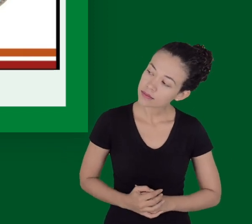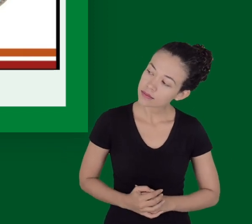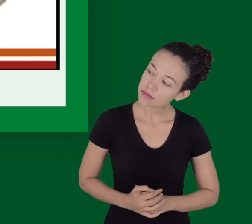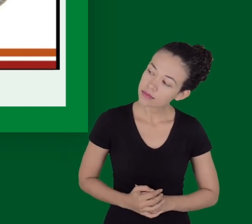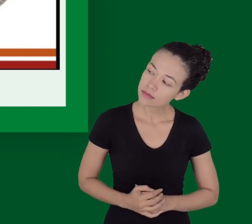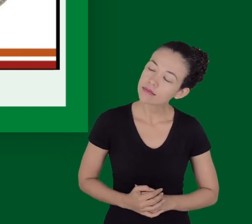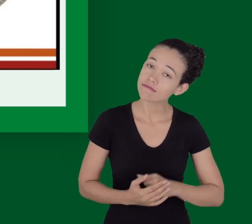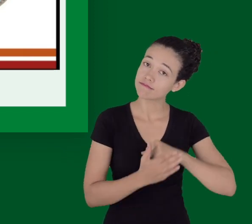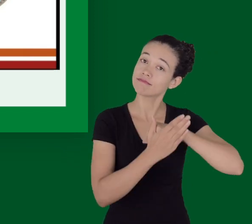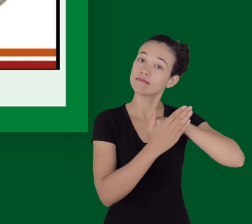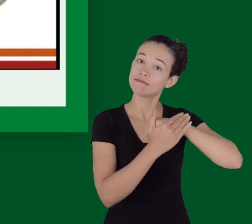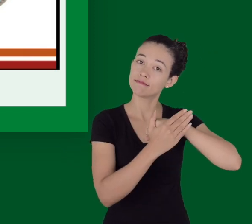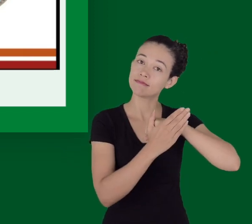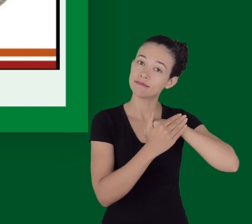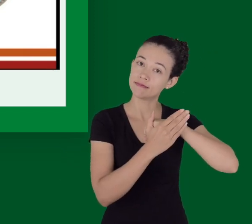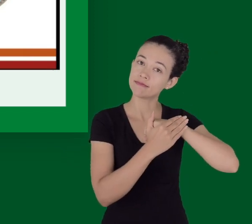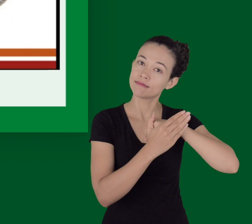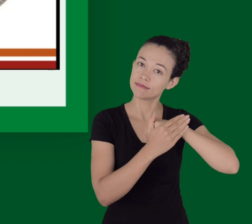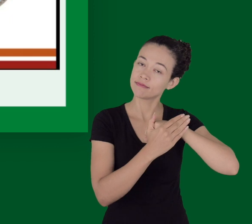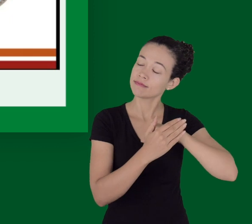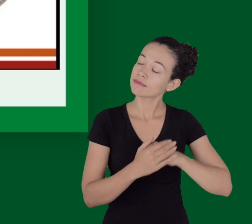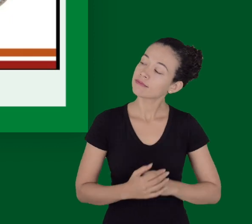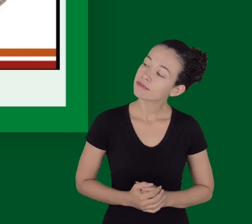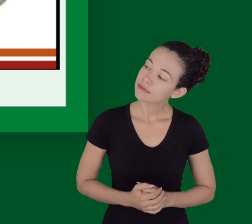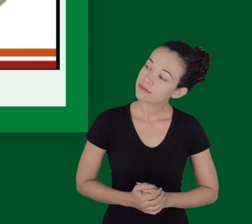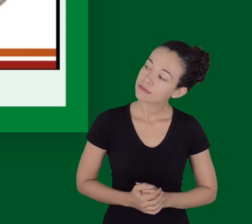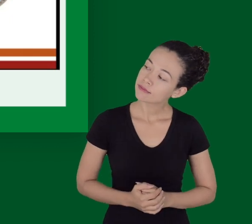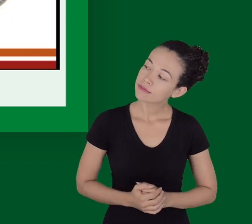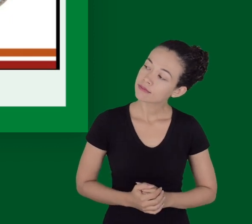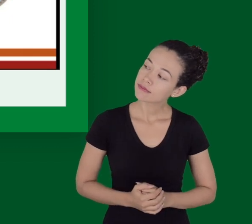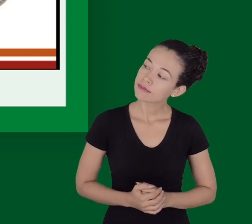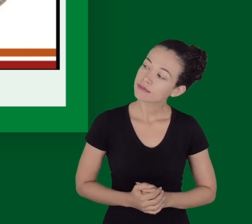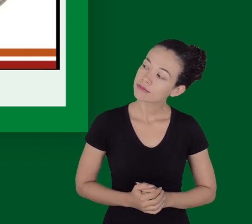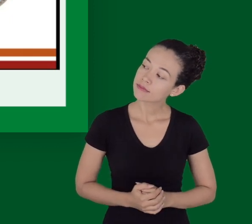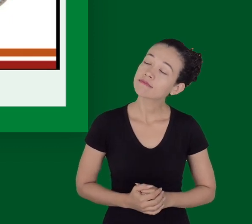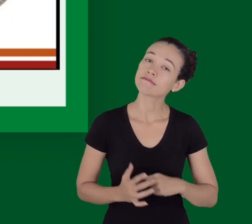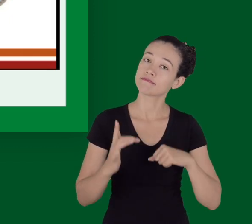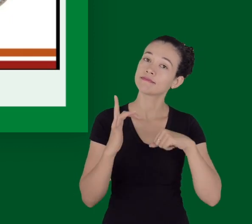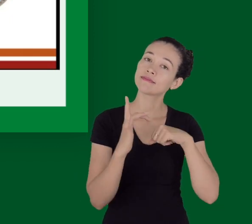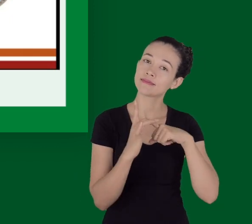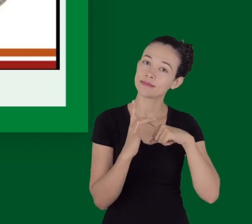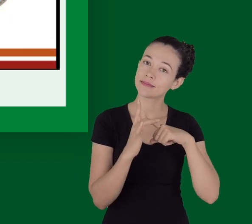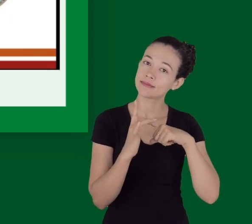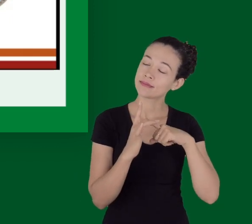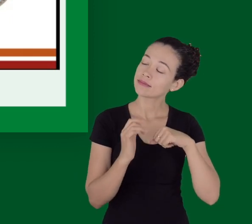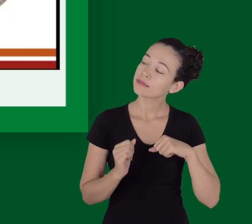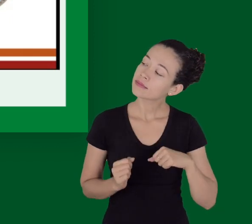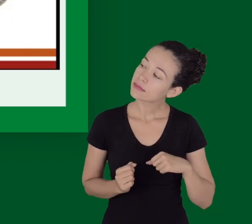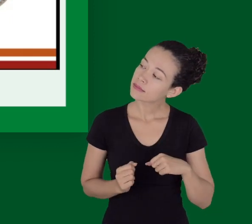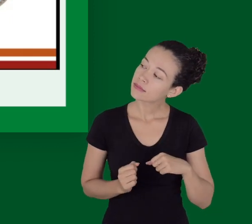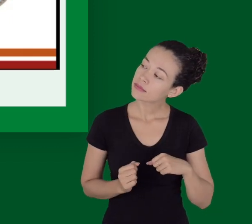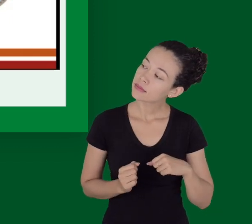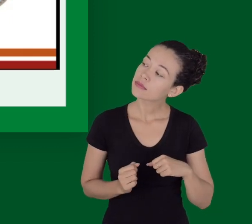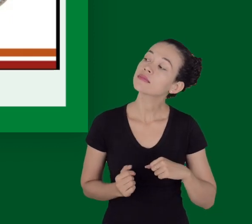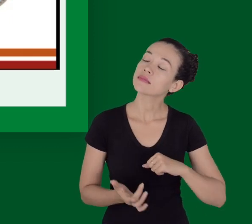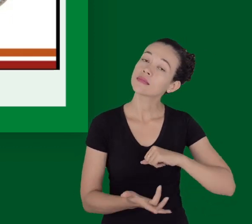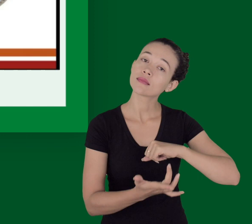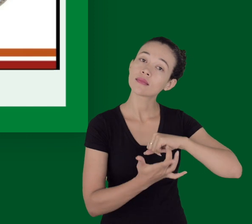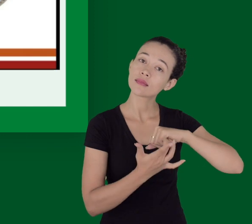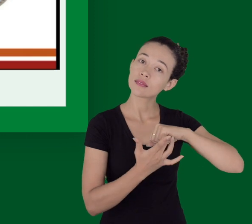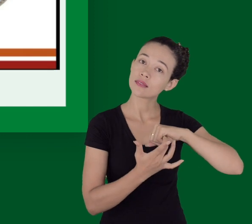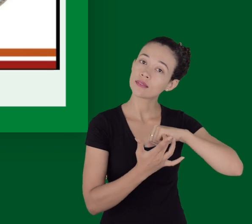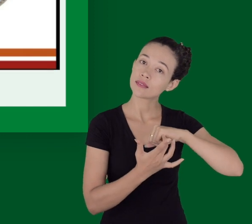os ventrículos laterais, apontando aí na setinha, os ventrículos laterais. O terceiro